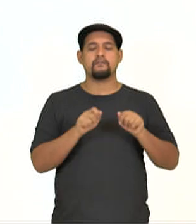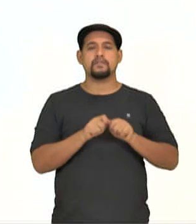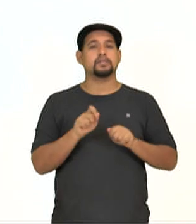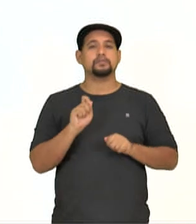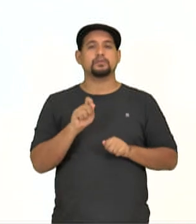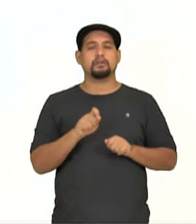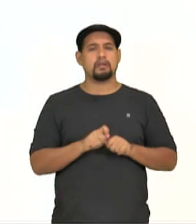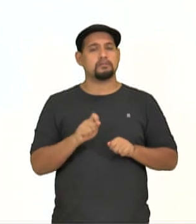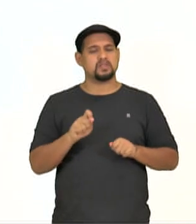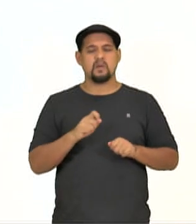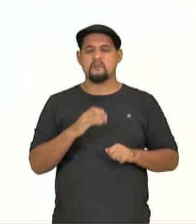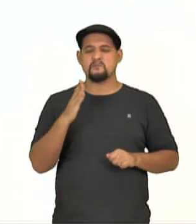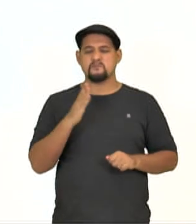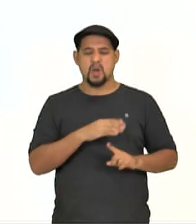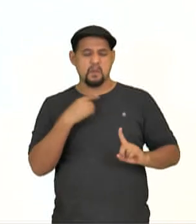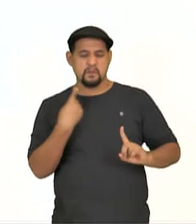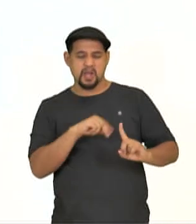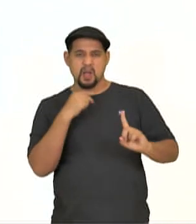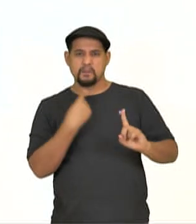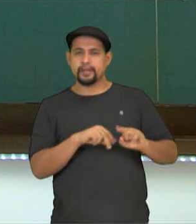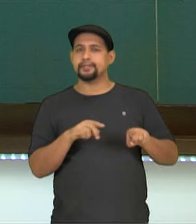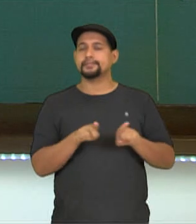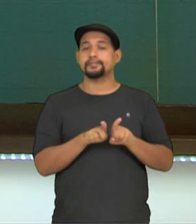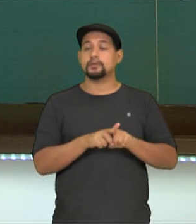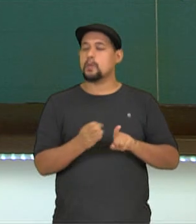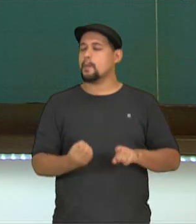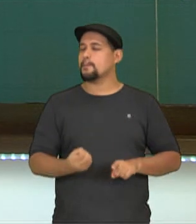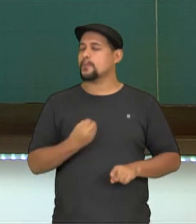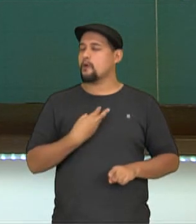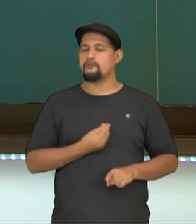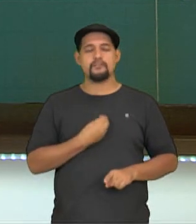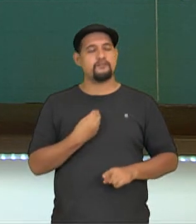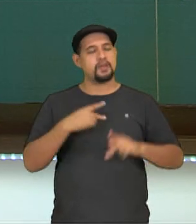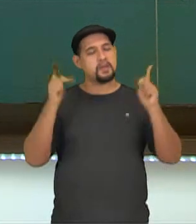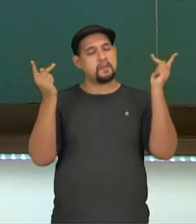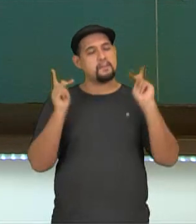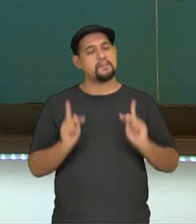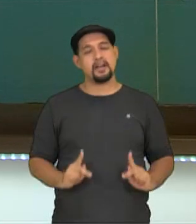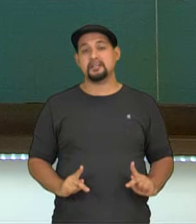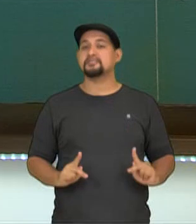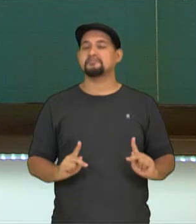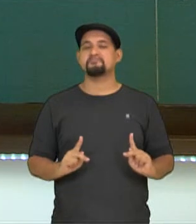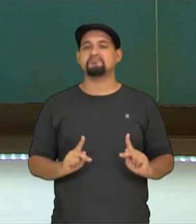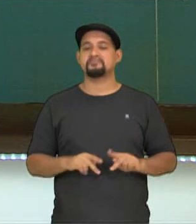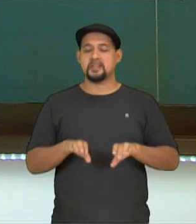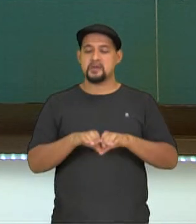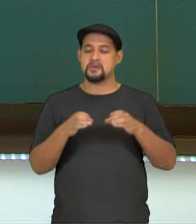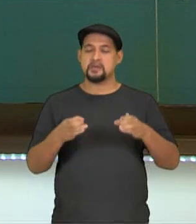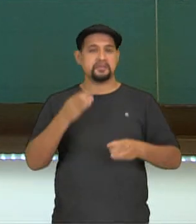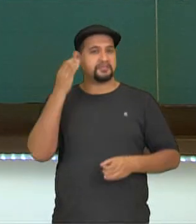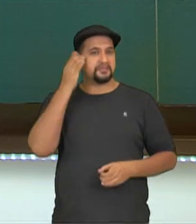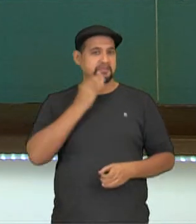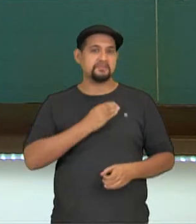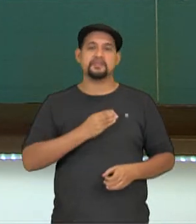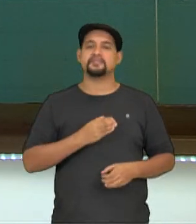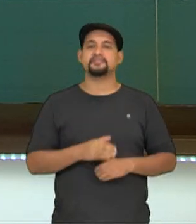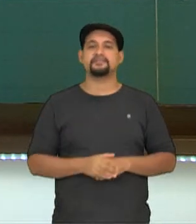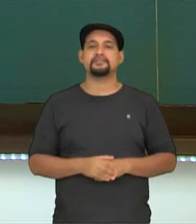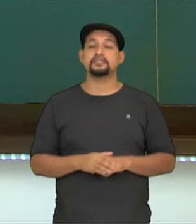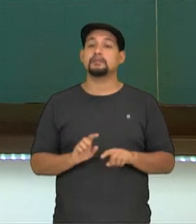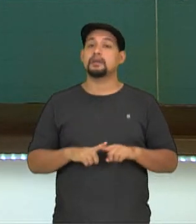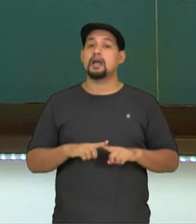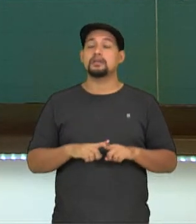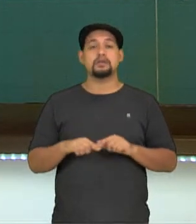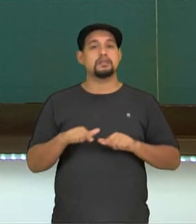estabelecido por serem os maus castigados e os bons viverem em paz. Prólogo na crônica de Dom Pedro. Na obra